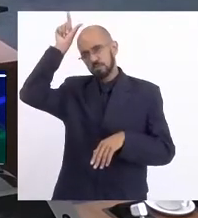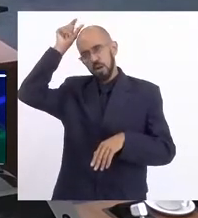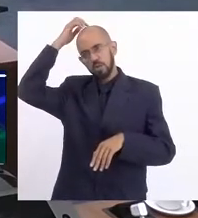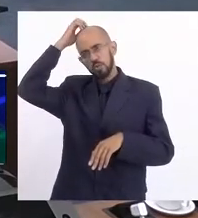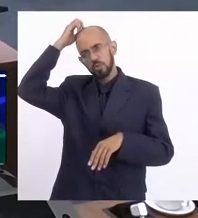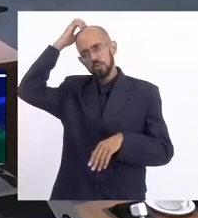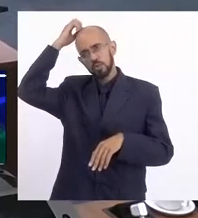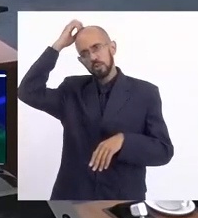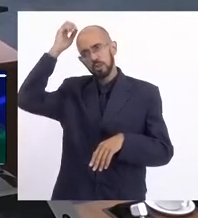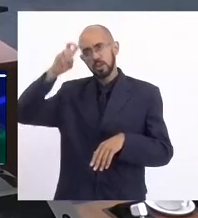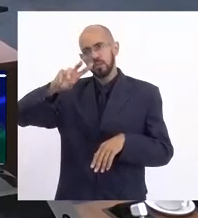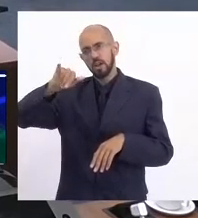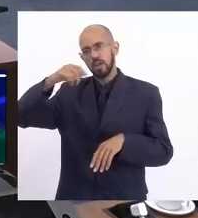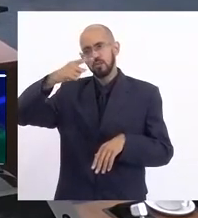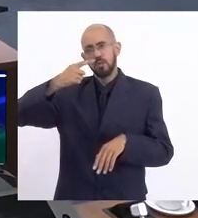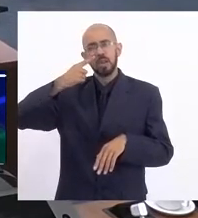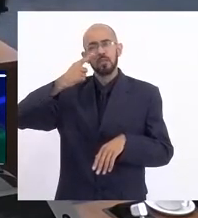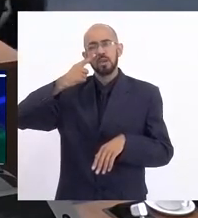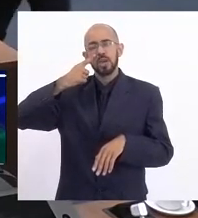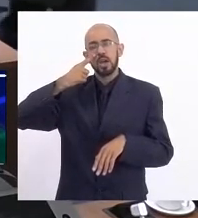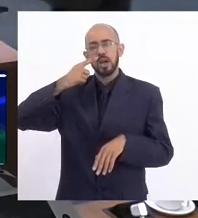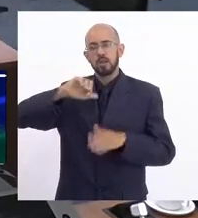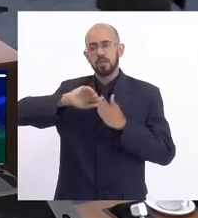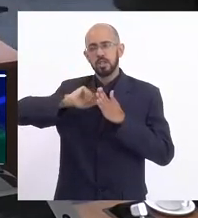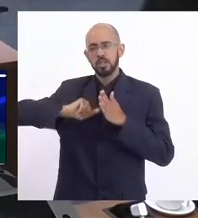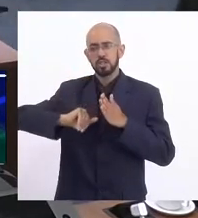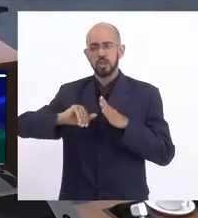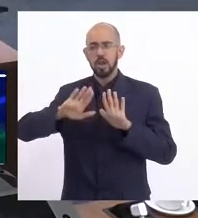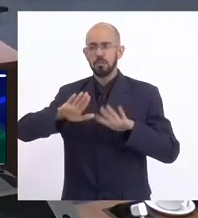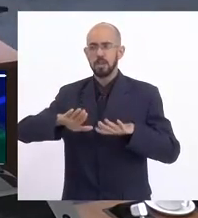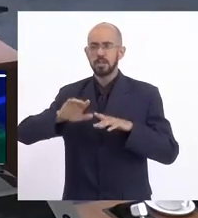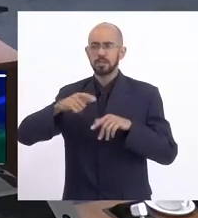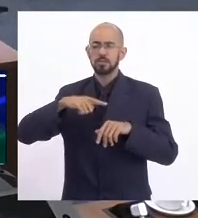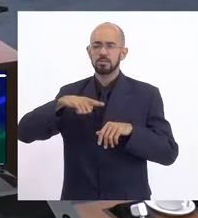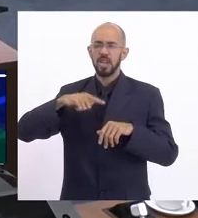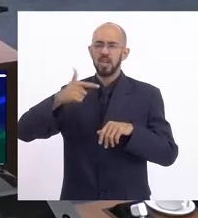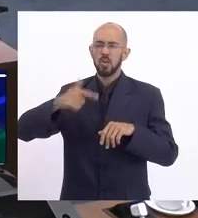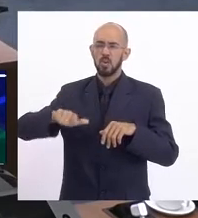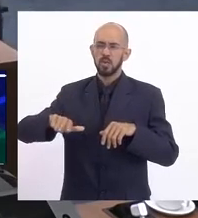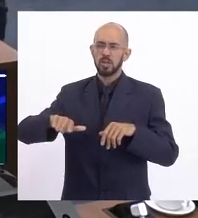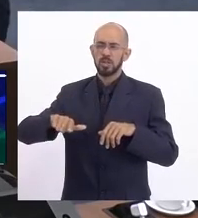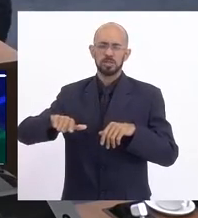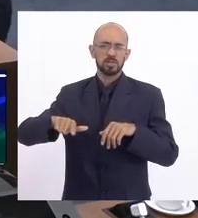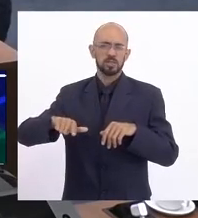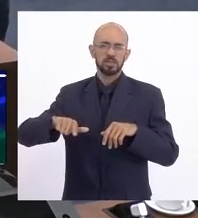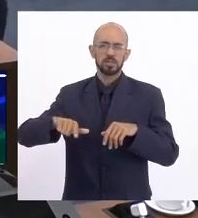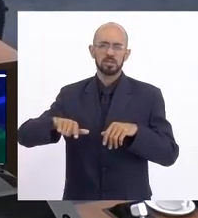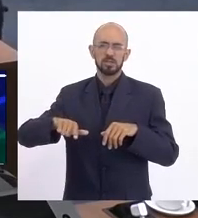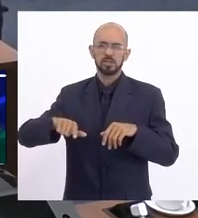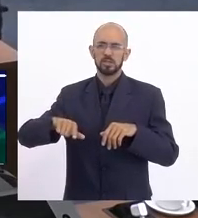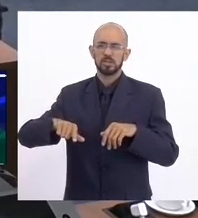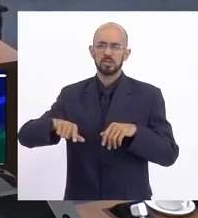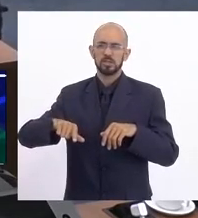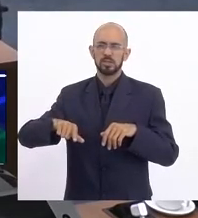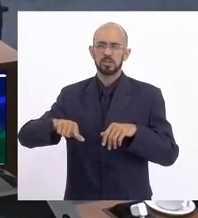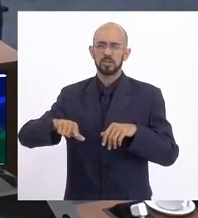de verificar. As que estão dentro do acordo sairão. Mas tem mais emendas, assim, se as do deputado Luiz Paulo?